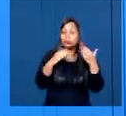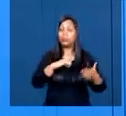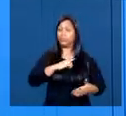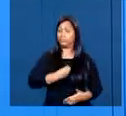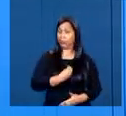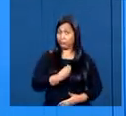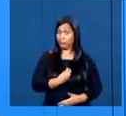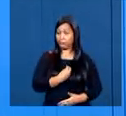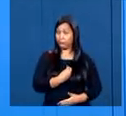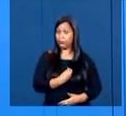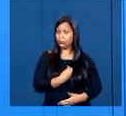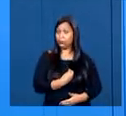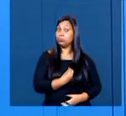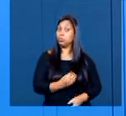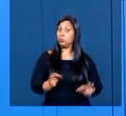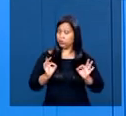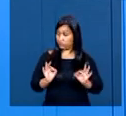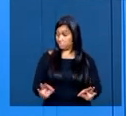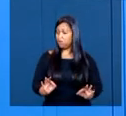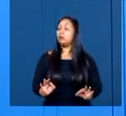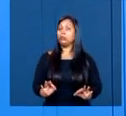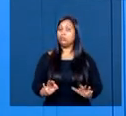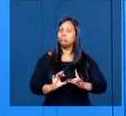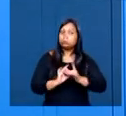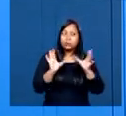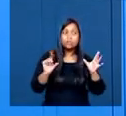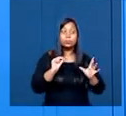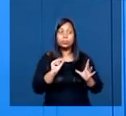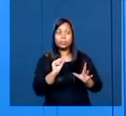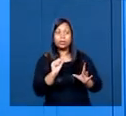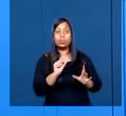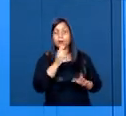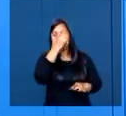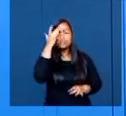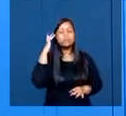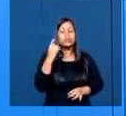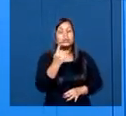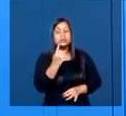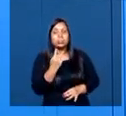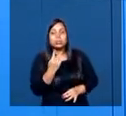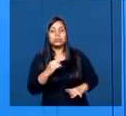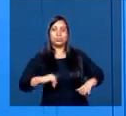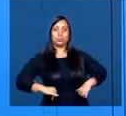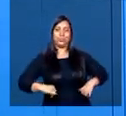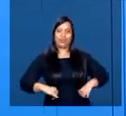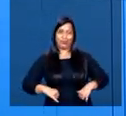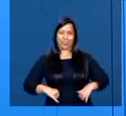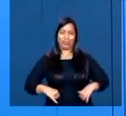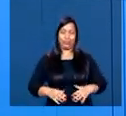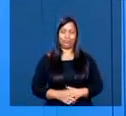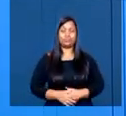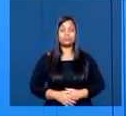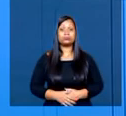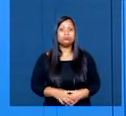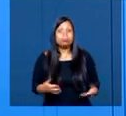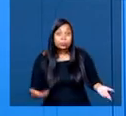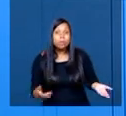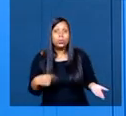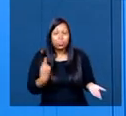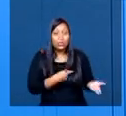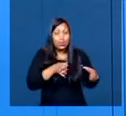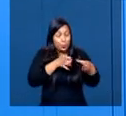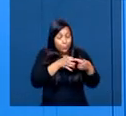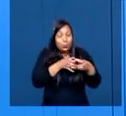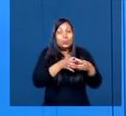sessões inteiramente de corpo e alma disponíveis para esses casais que chegam nesse sofrimento importante. Então, a gente tem um